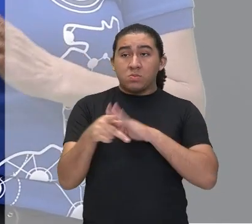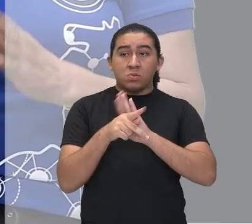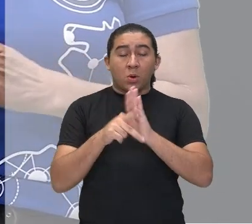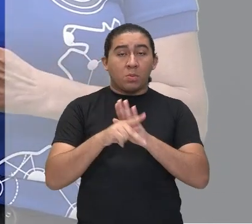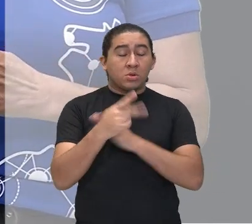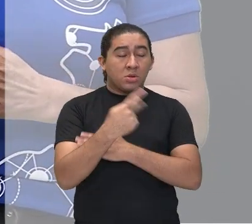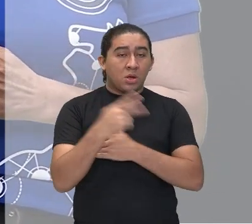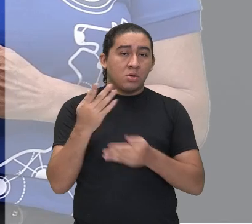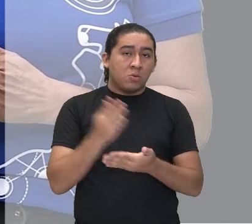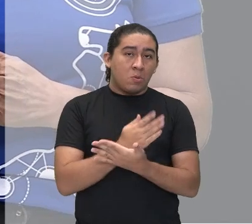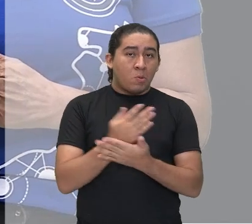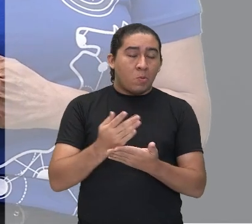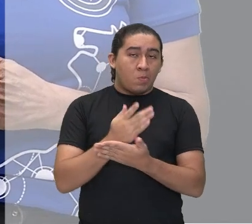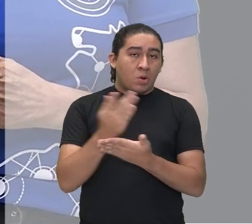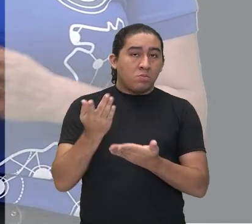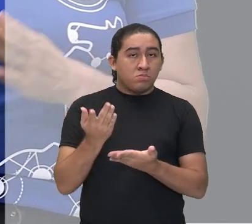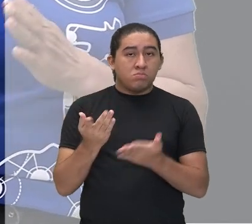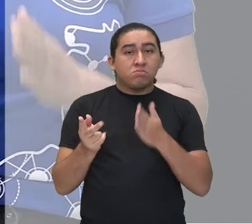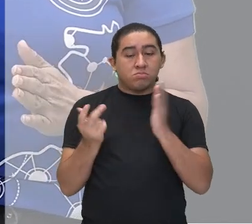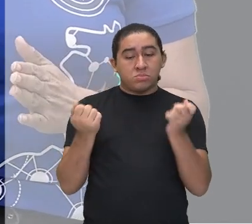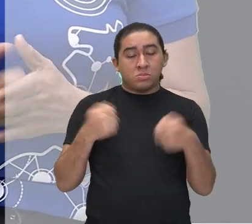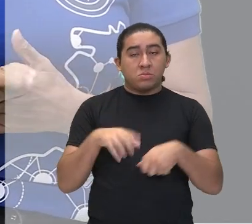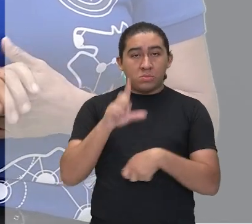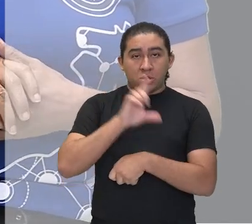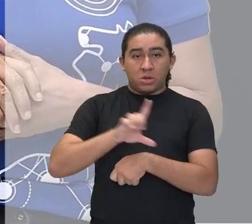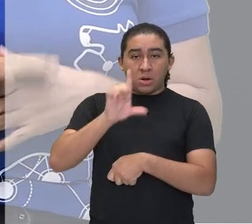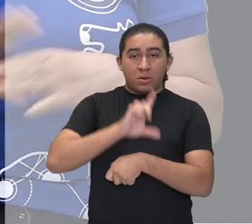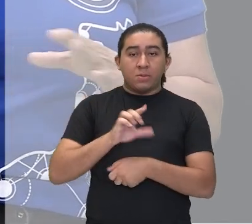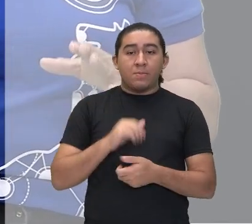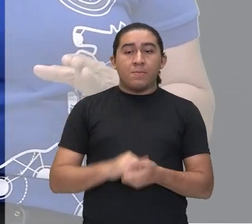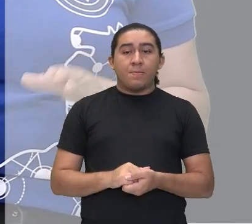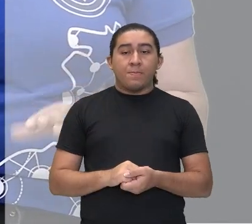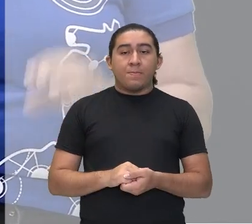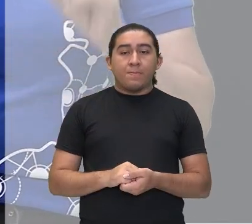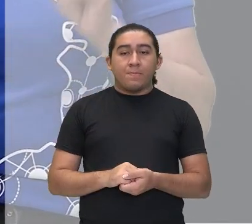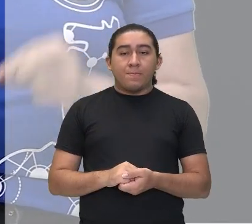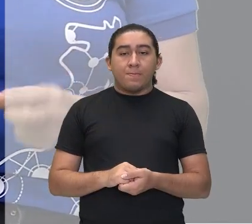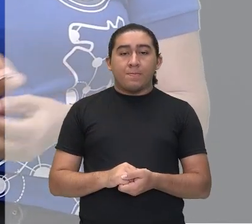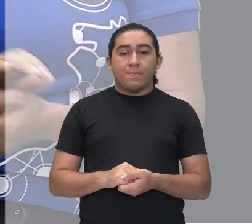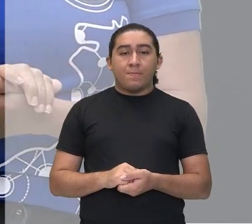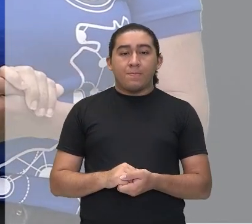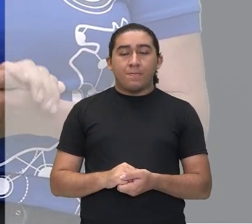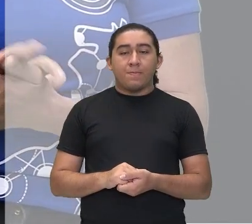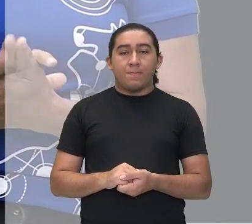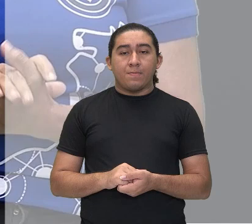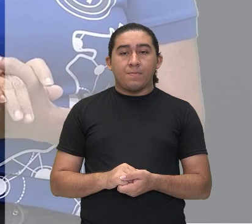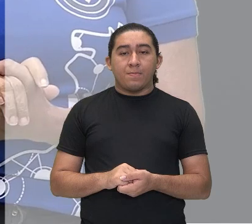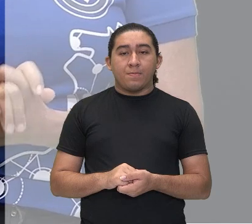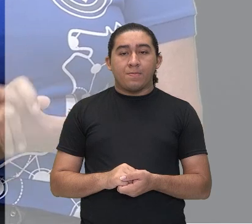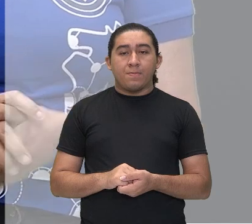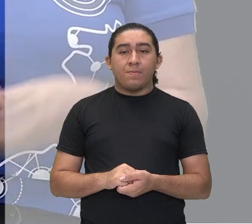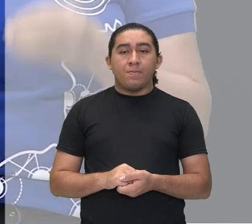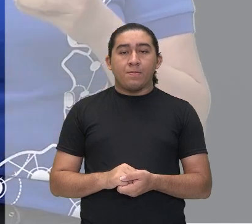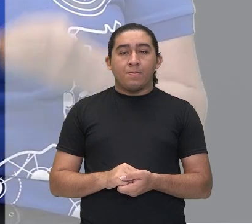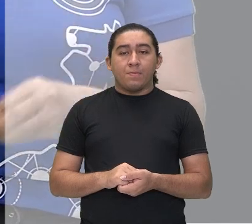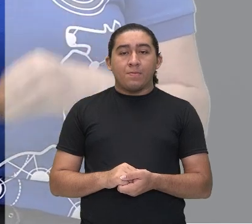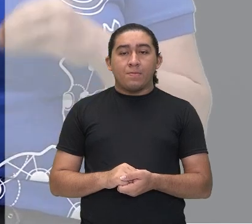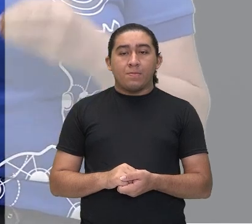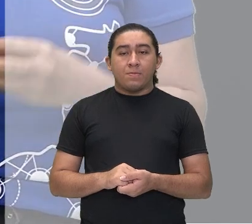em algumas dessas escolas, não no parnasianismo mais. Mas vamos ver aqui o